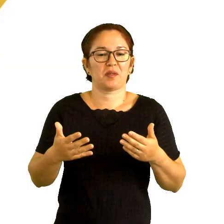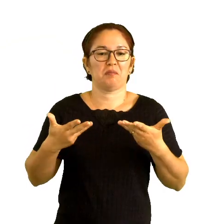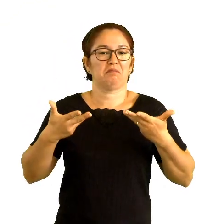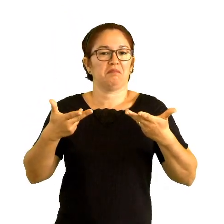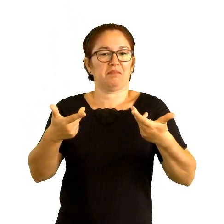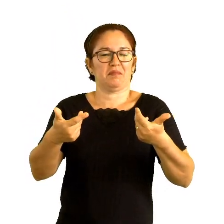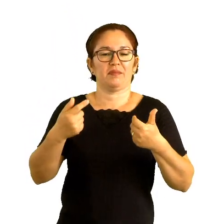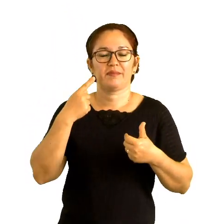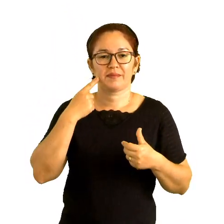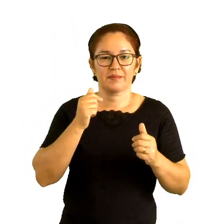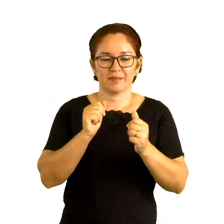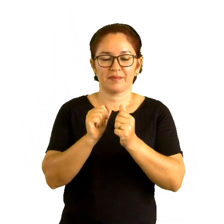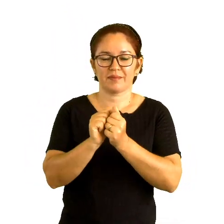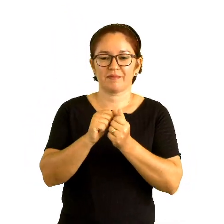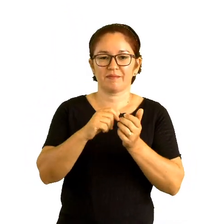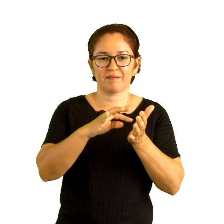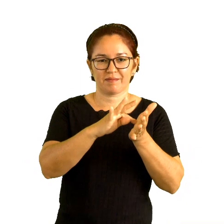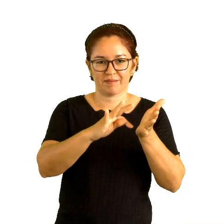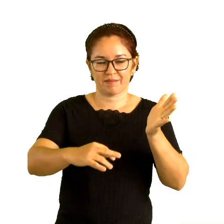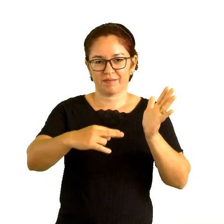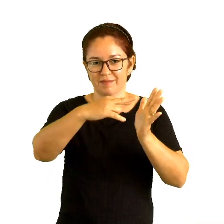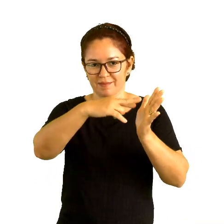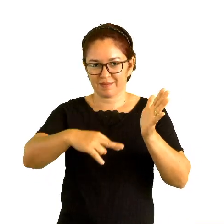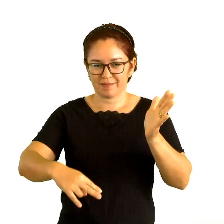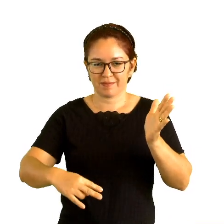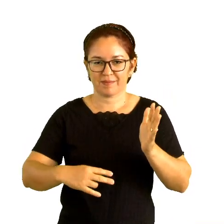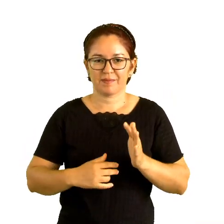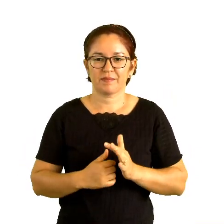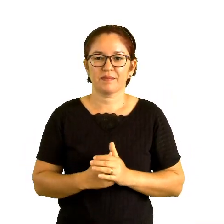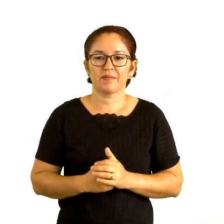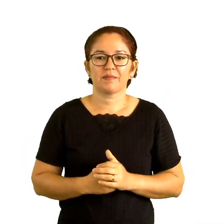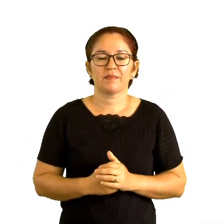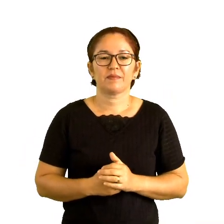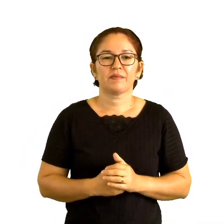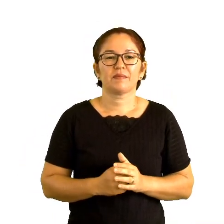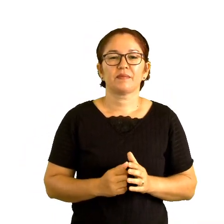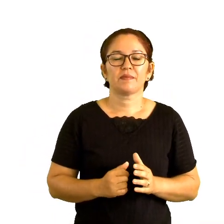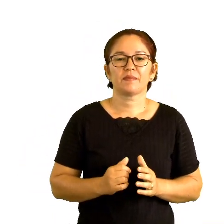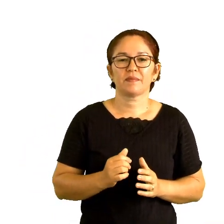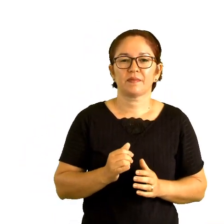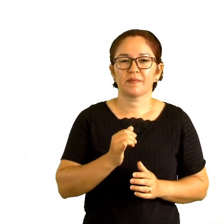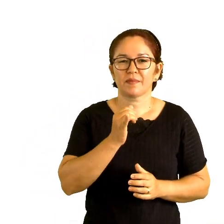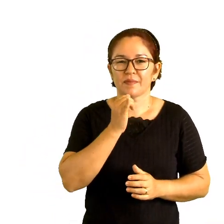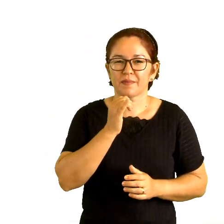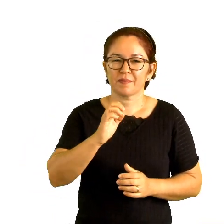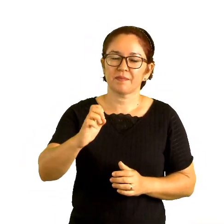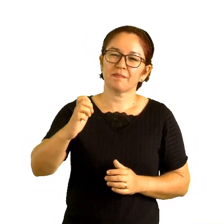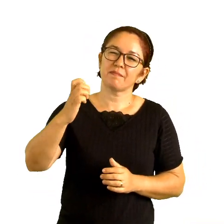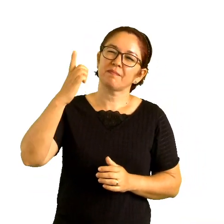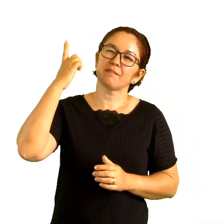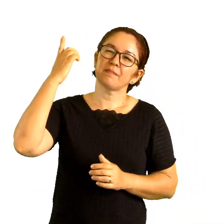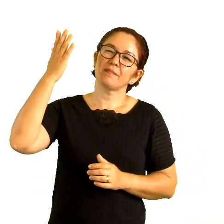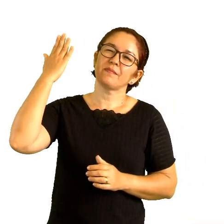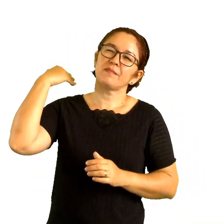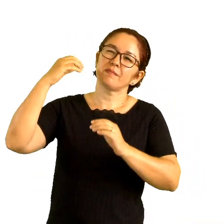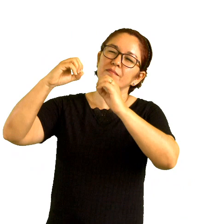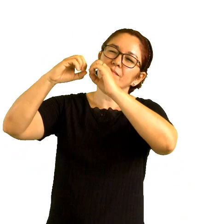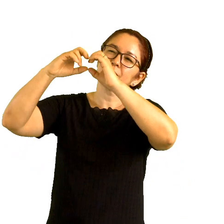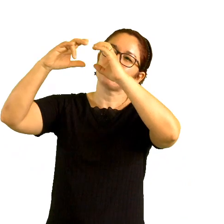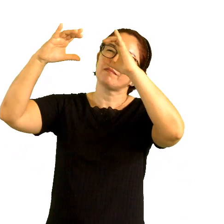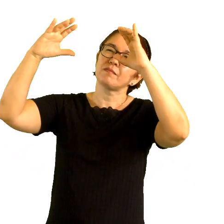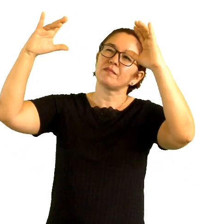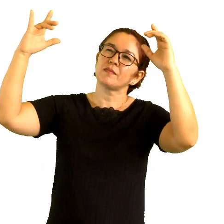em conjunto, ok? Então vamos lá. Era uma vez, numa terra muito distante, uma